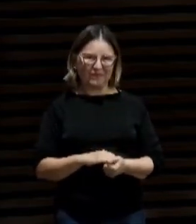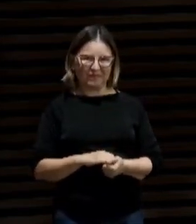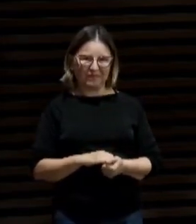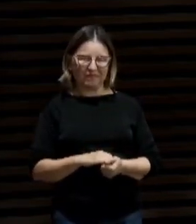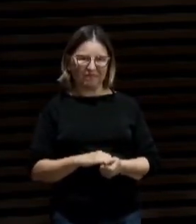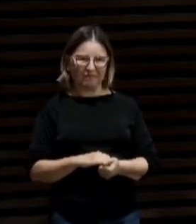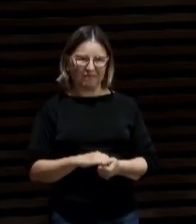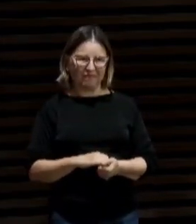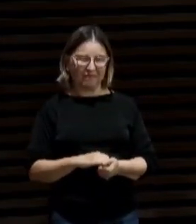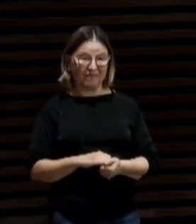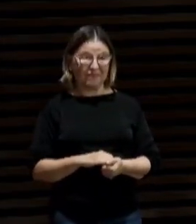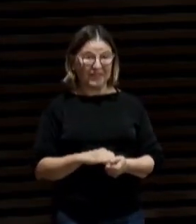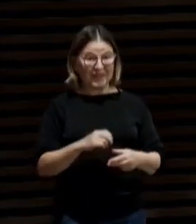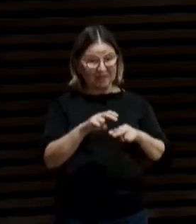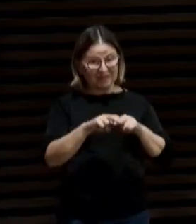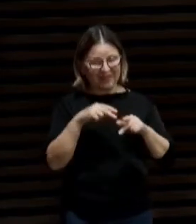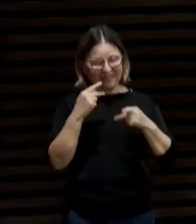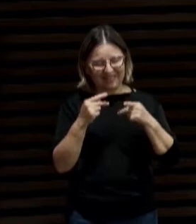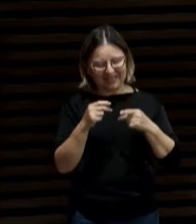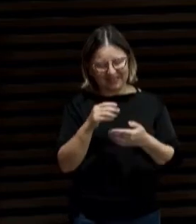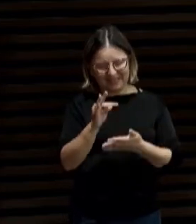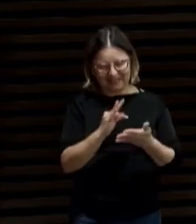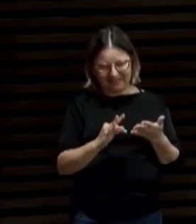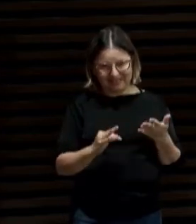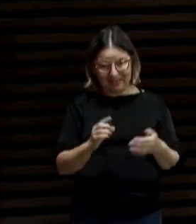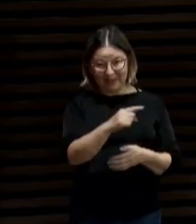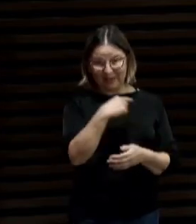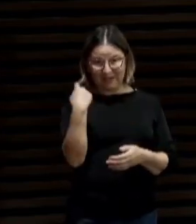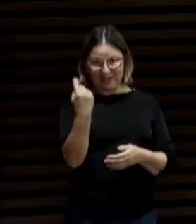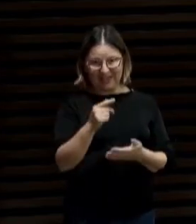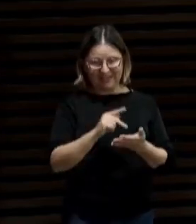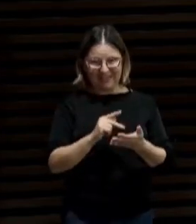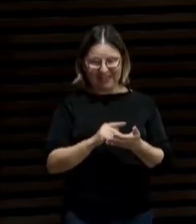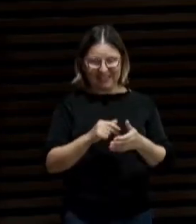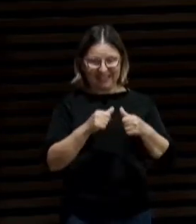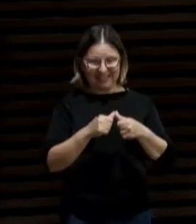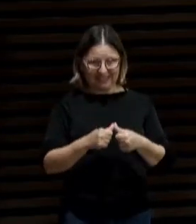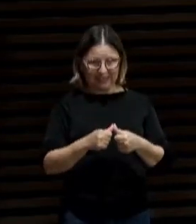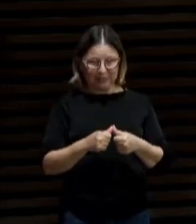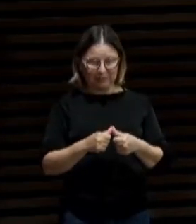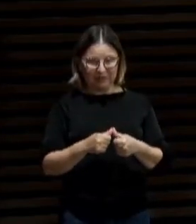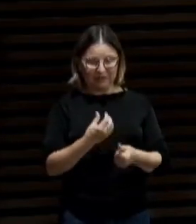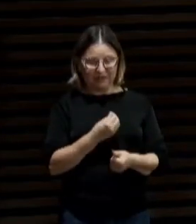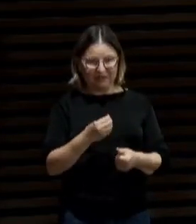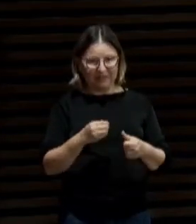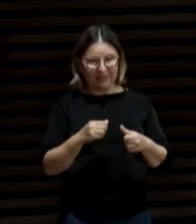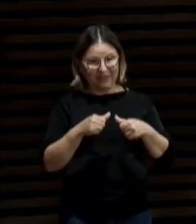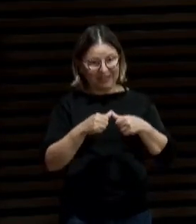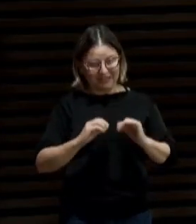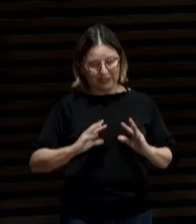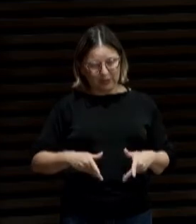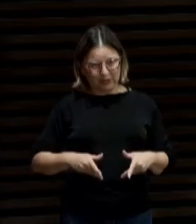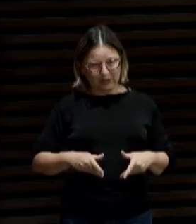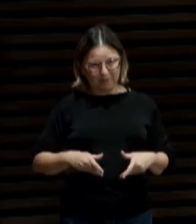Por isso que ele diz lá no texto: nós, na verdade, os que estamos neste tabernáculo, gememos angustiados,